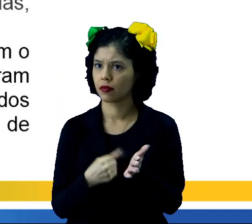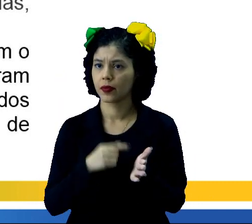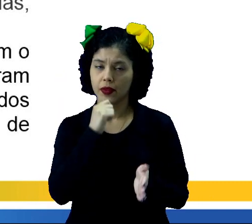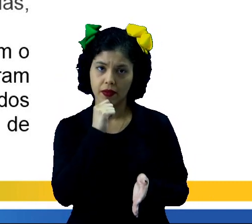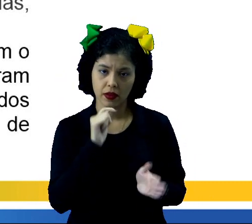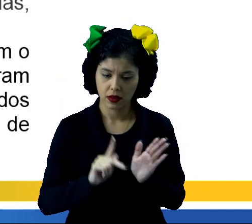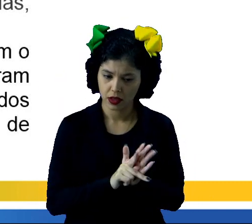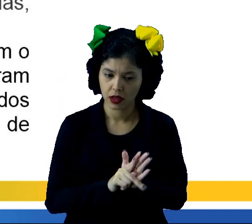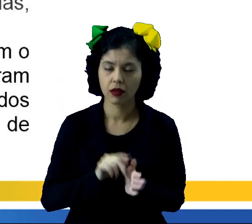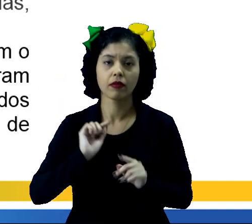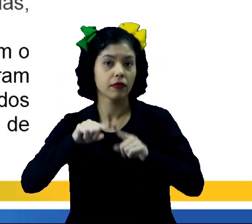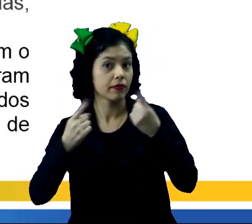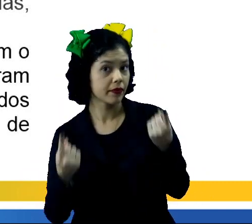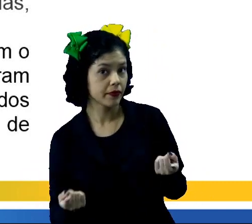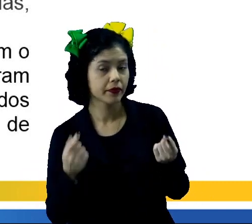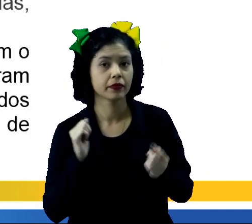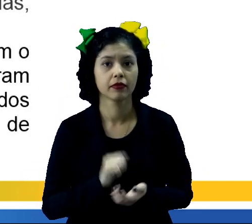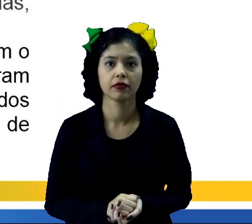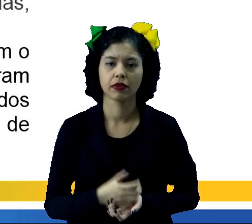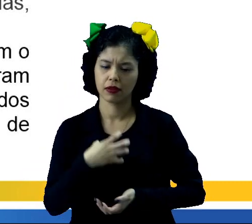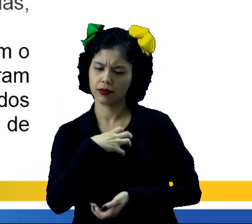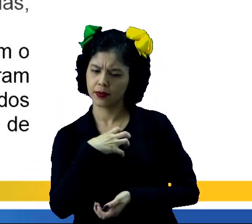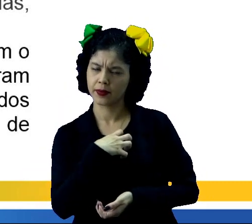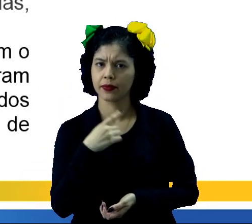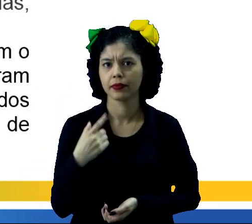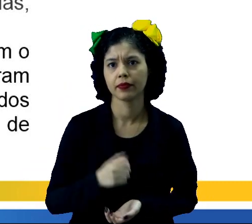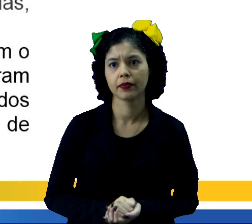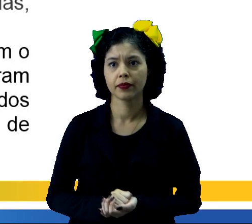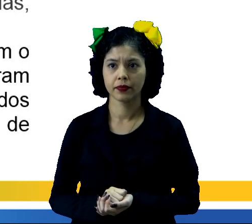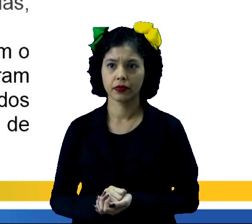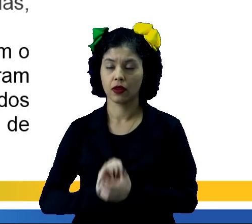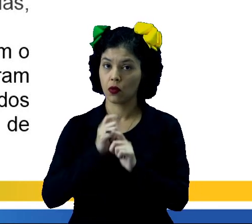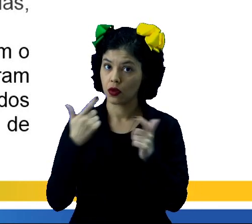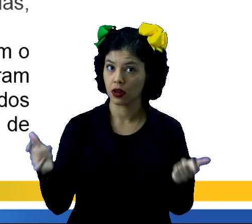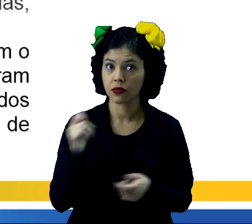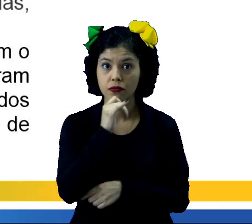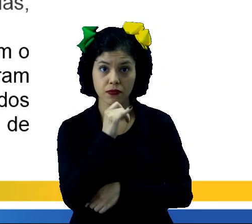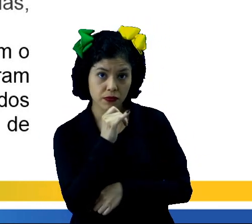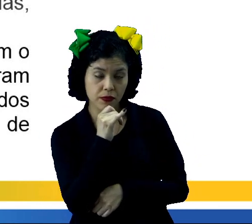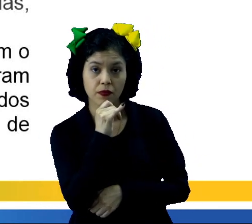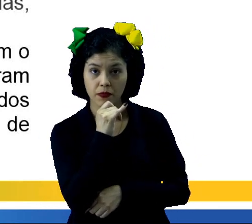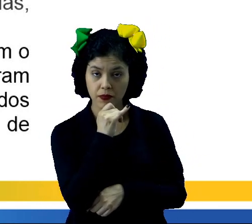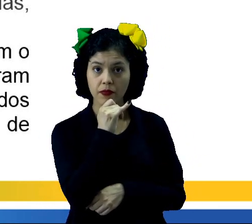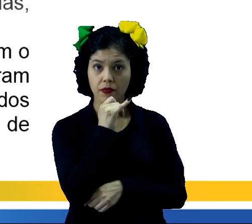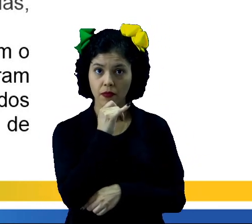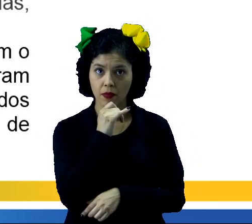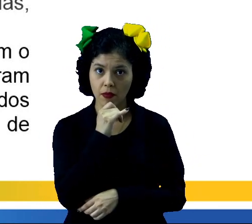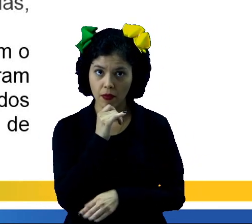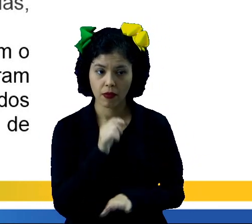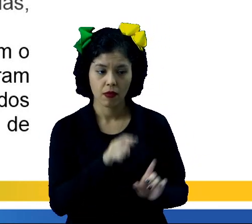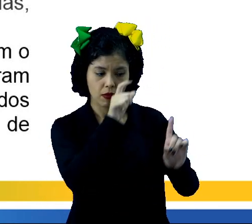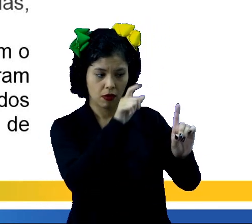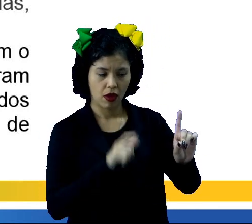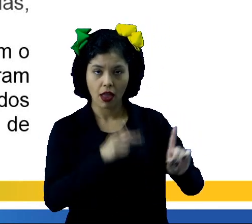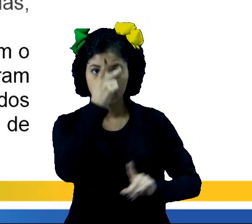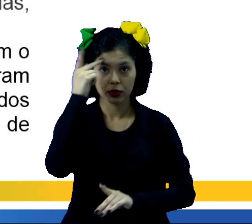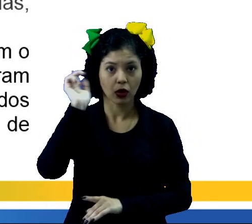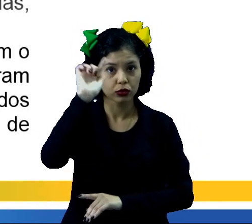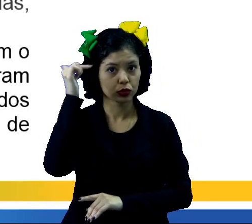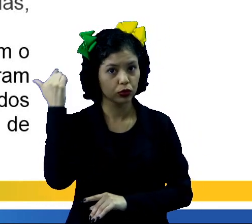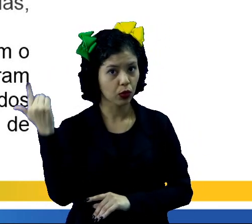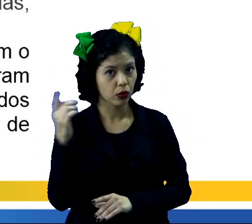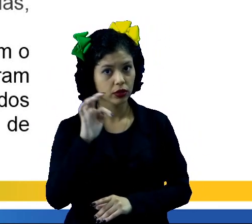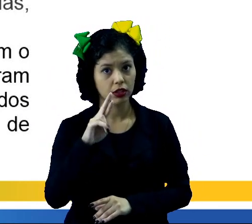consideradas exóticas, no entanto, em sentido pejorativo. Um dos grandes exemplos eurocêntricos é a exposição, né, de pessoas de